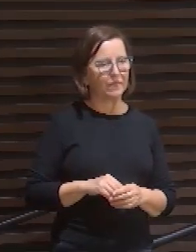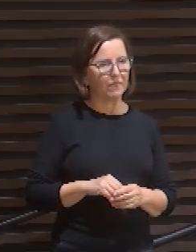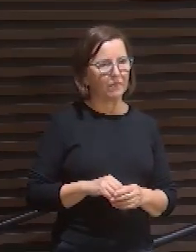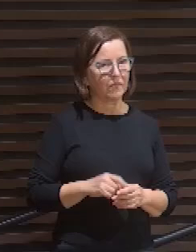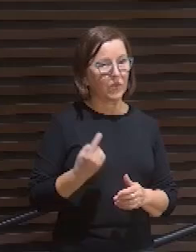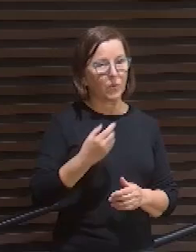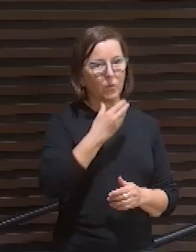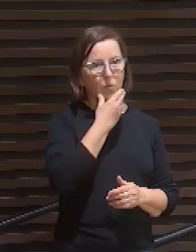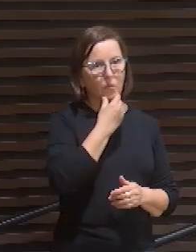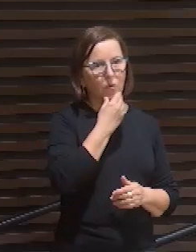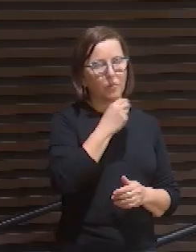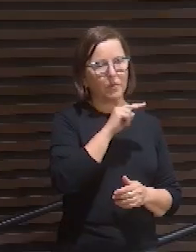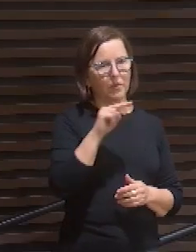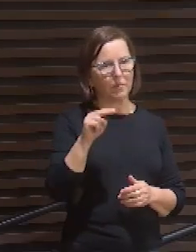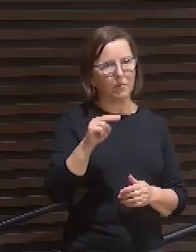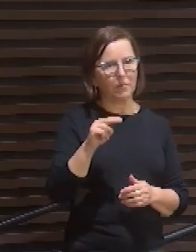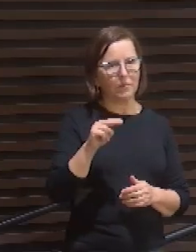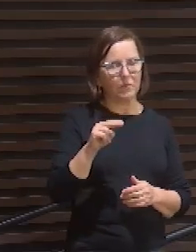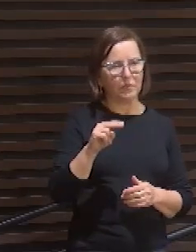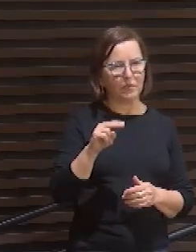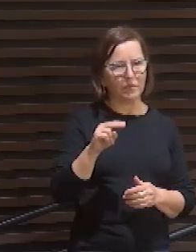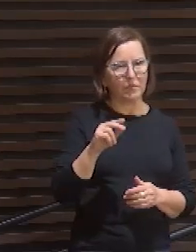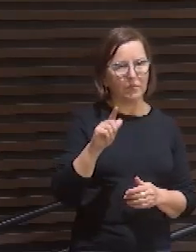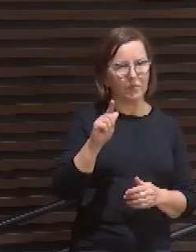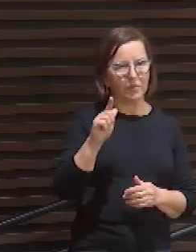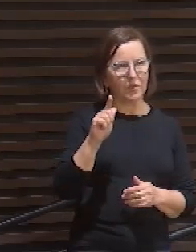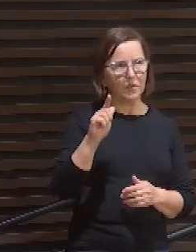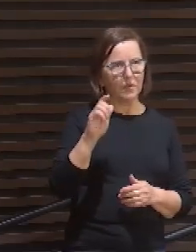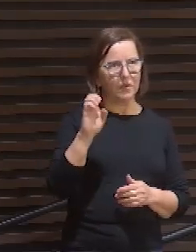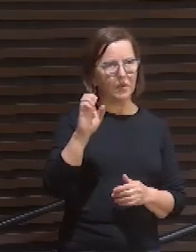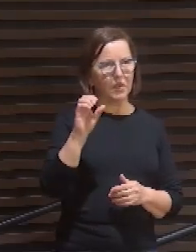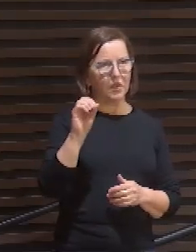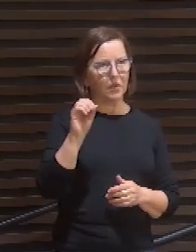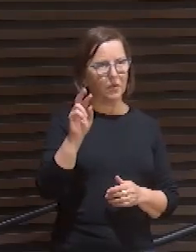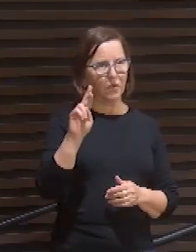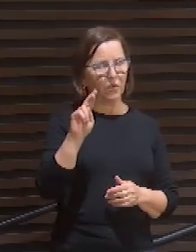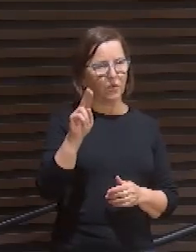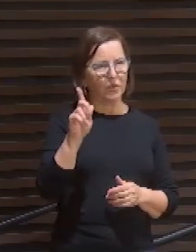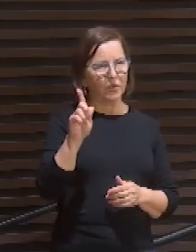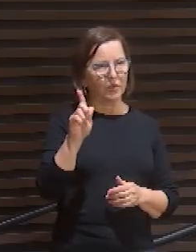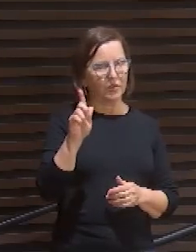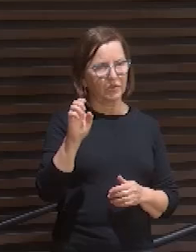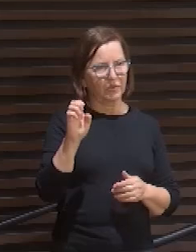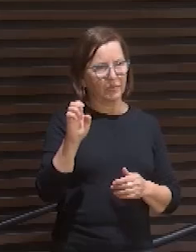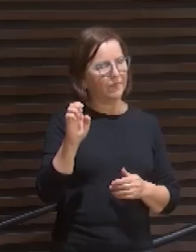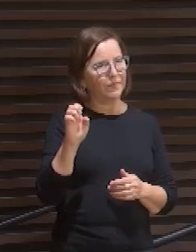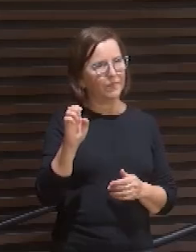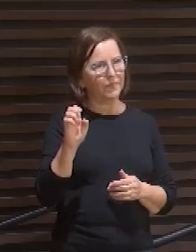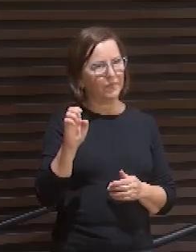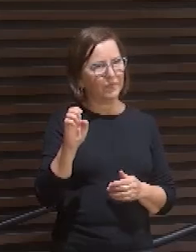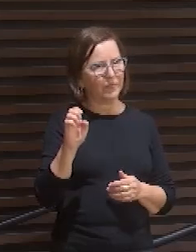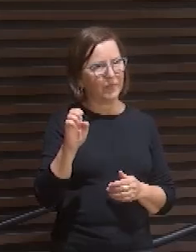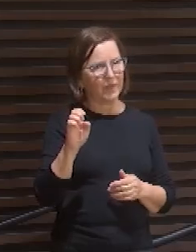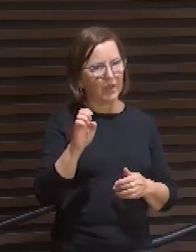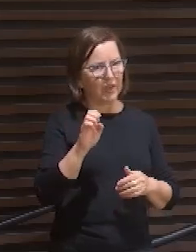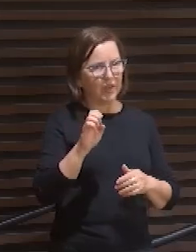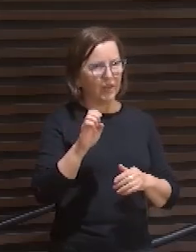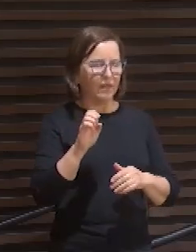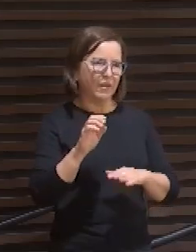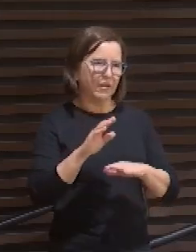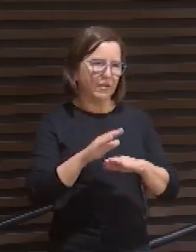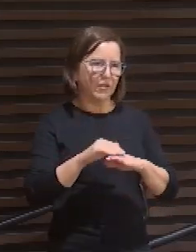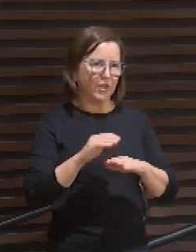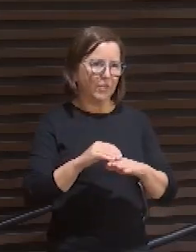um homem de nome George Waite foi convocado por sorteio a ir para